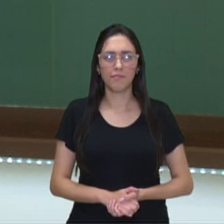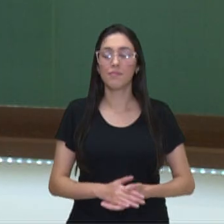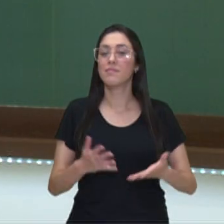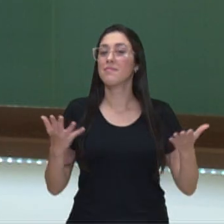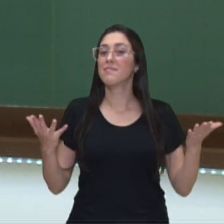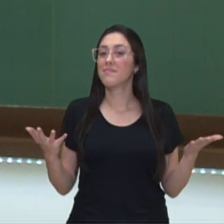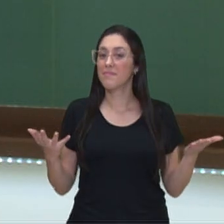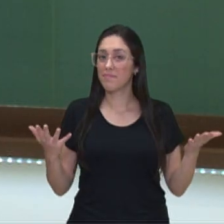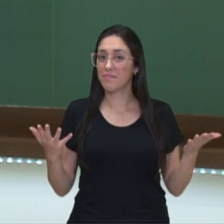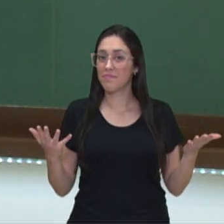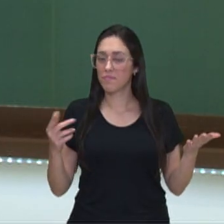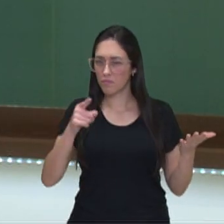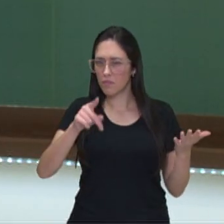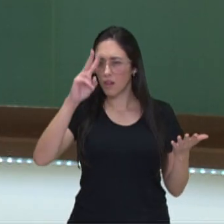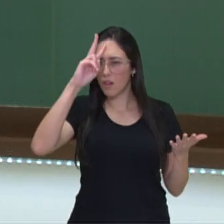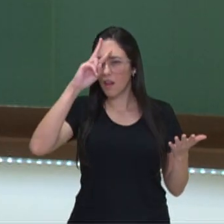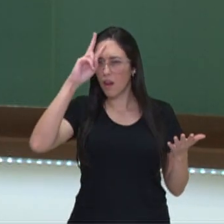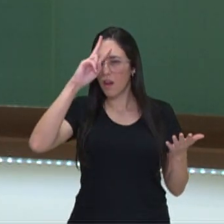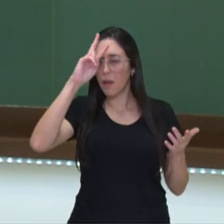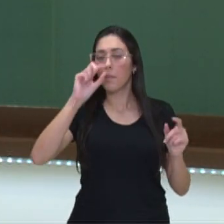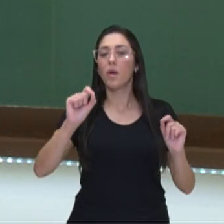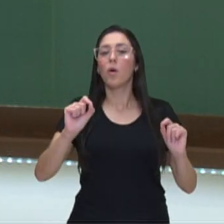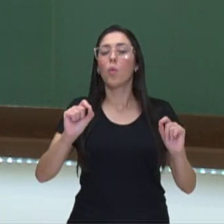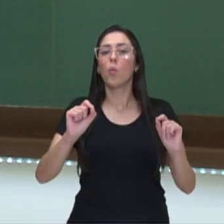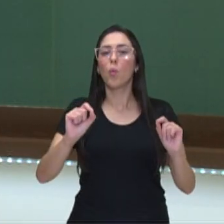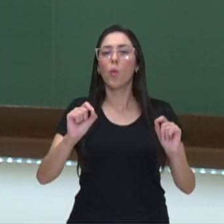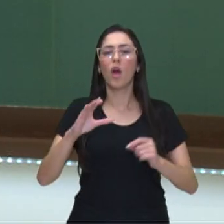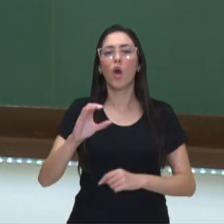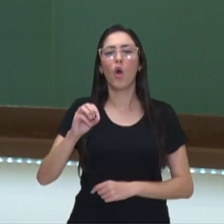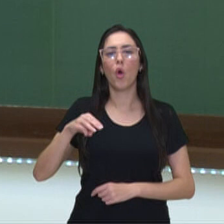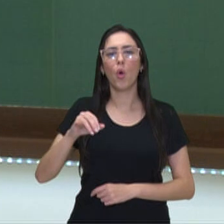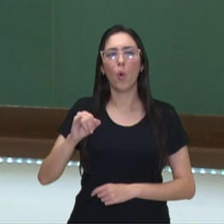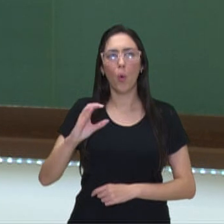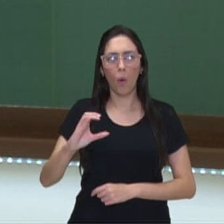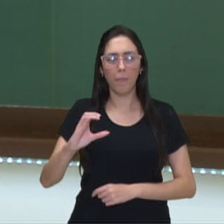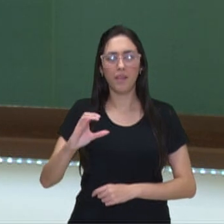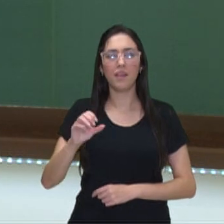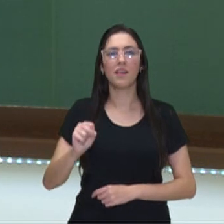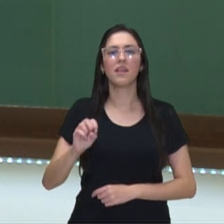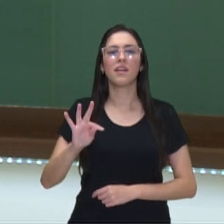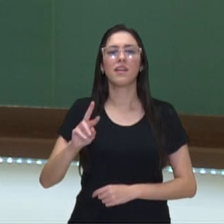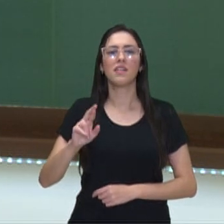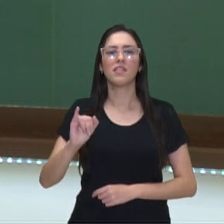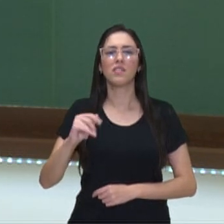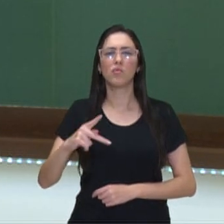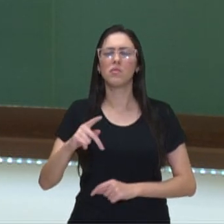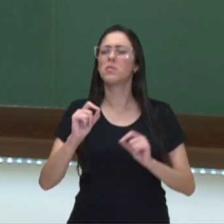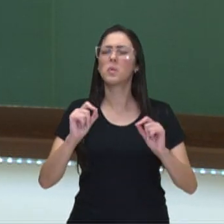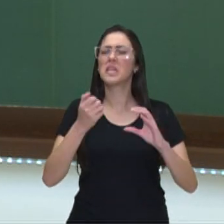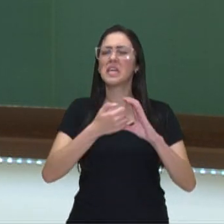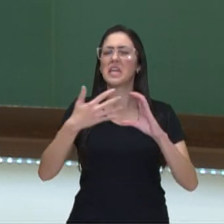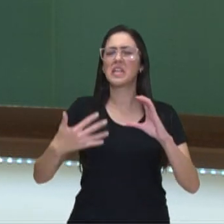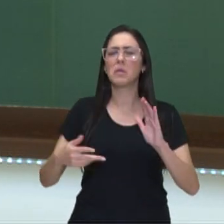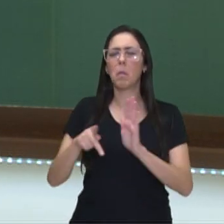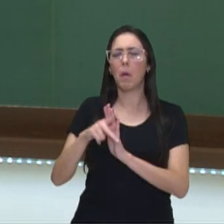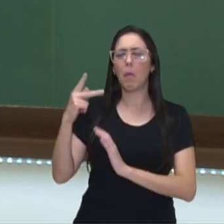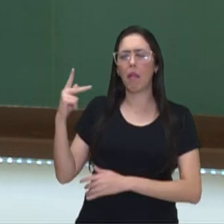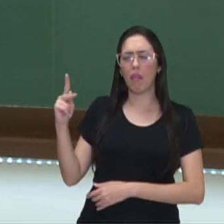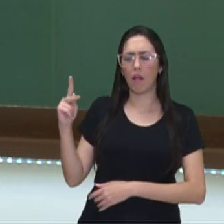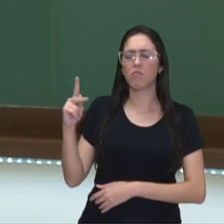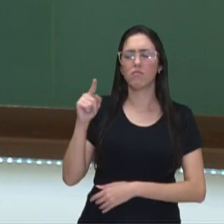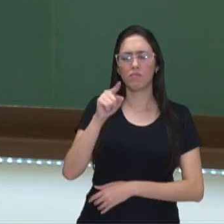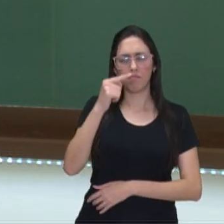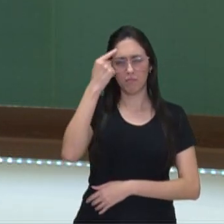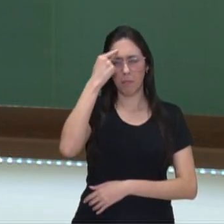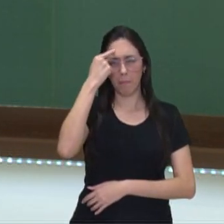E aí, você se lembrou o que é a comic strip, o que ela tem de característica principal? Vamos pensar nessa